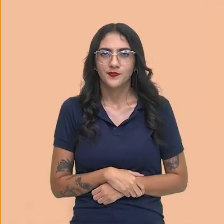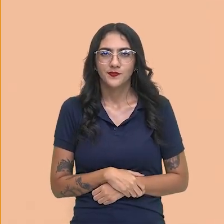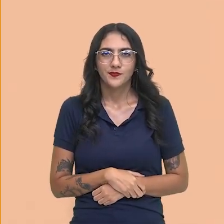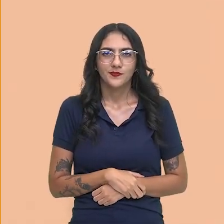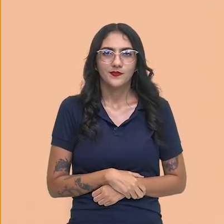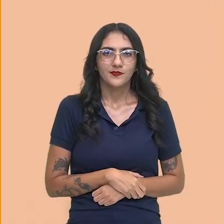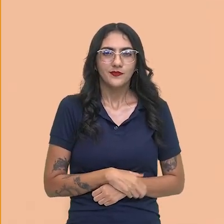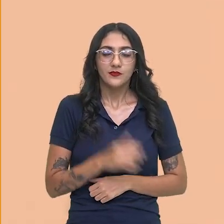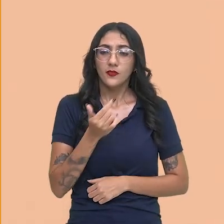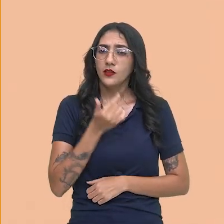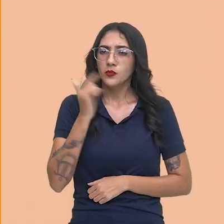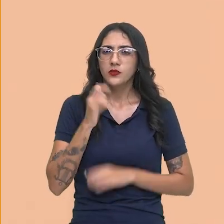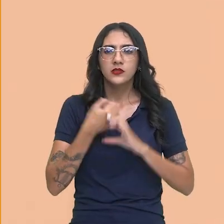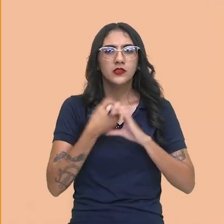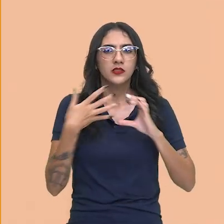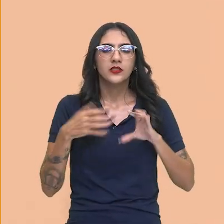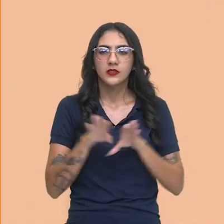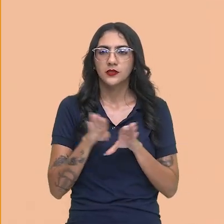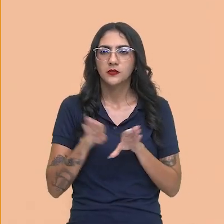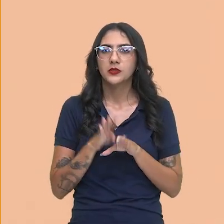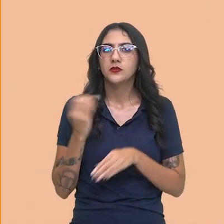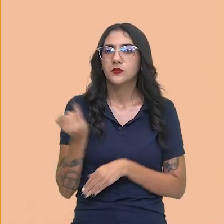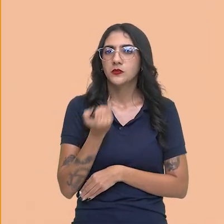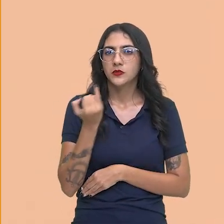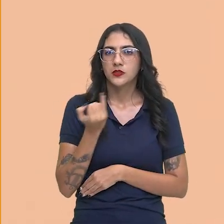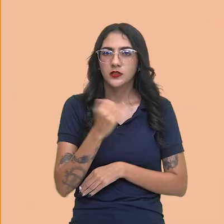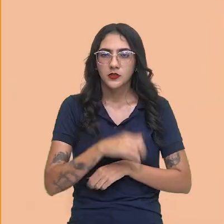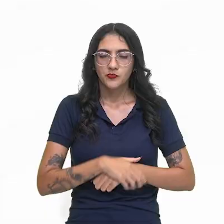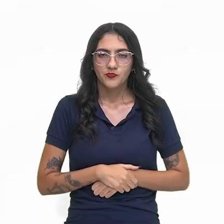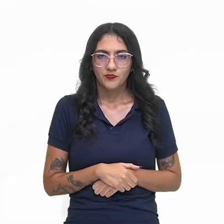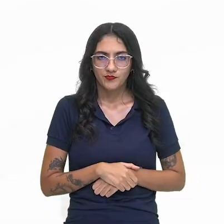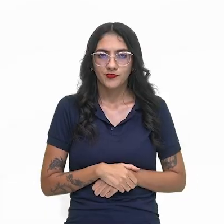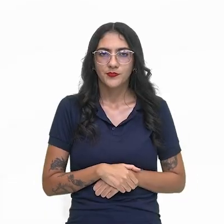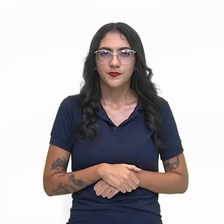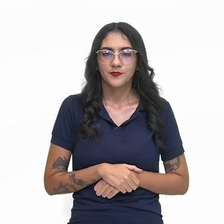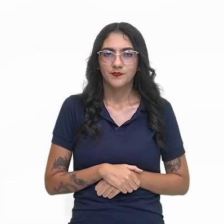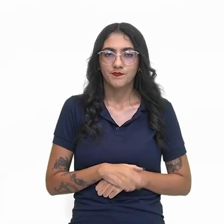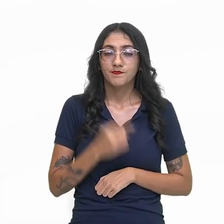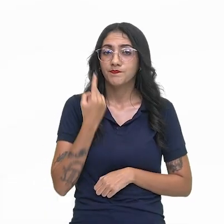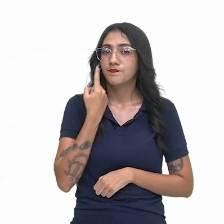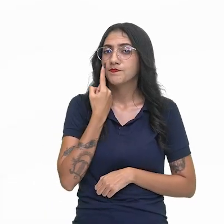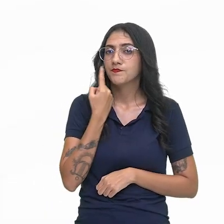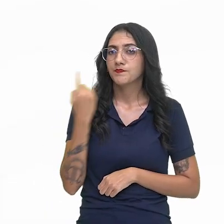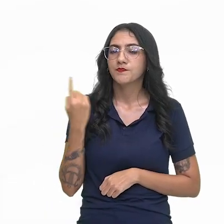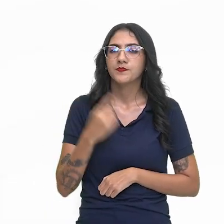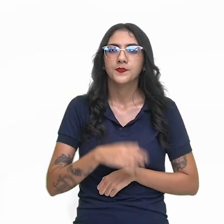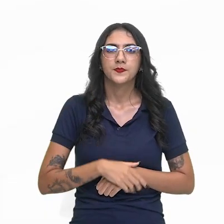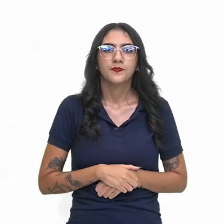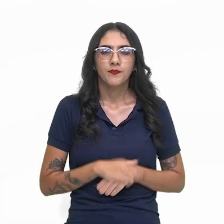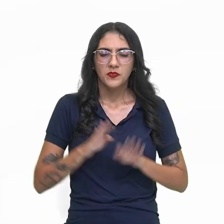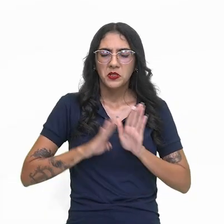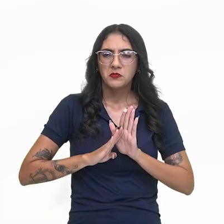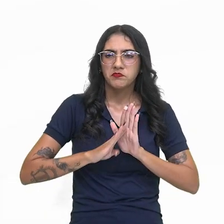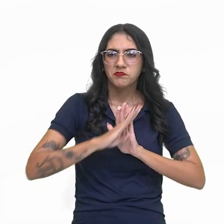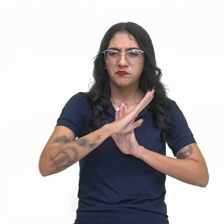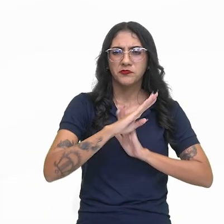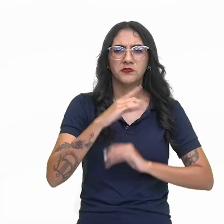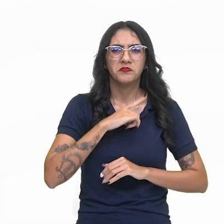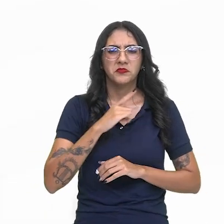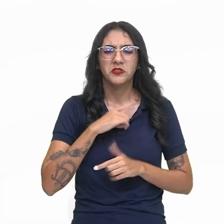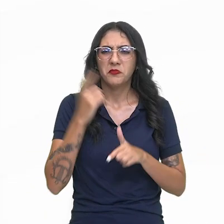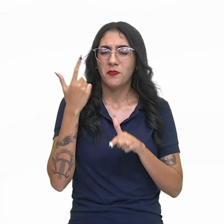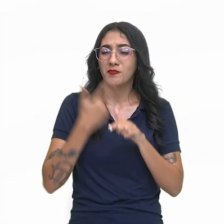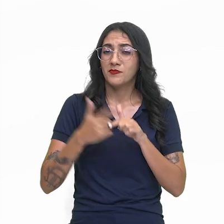muito própria da década de 80, vamos falar da hiperinflação. A economia brasileira enfrentou uma